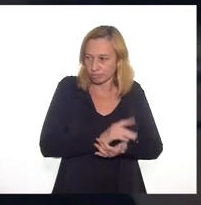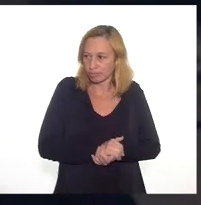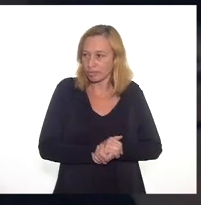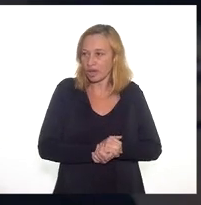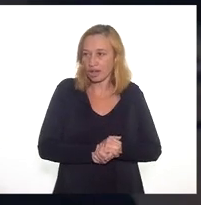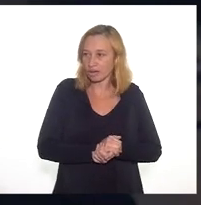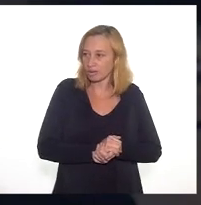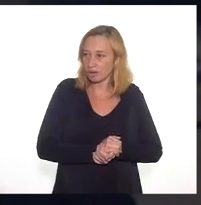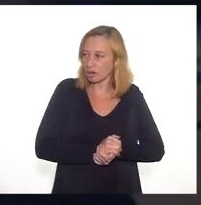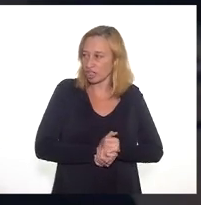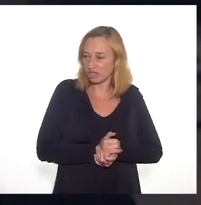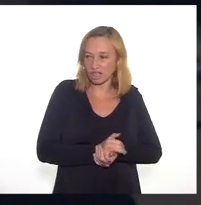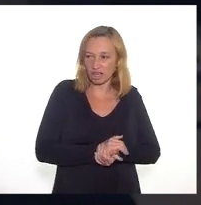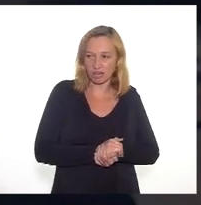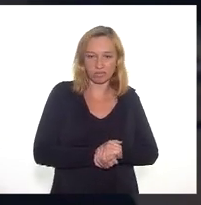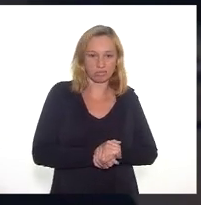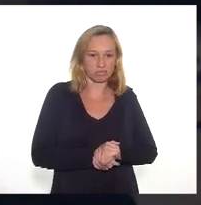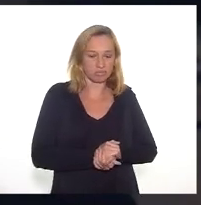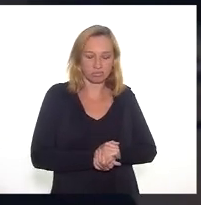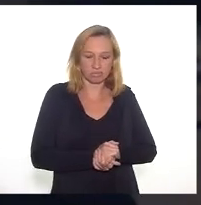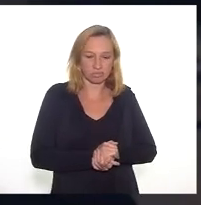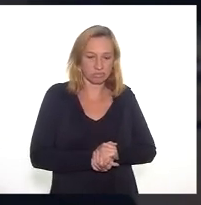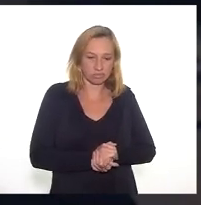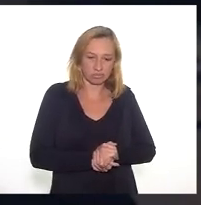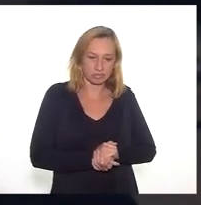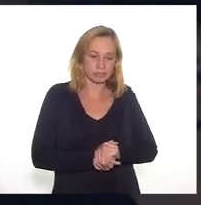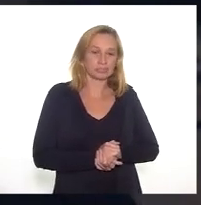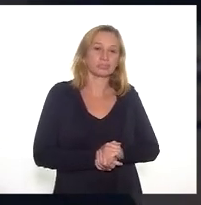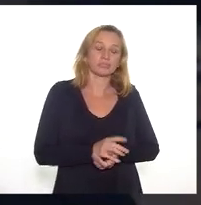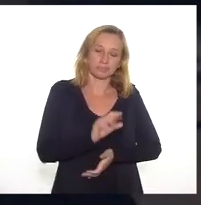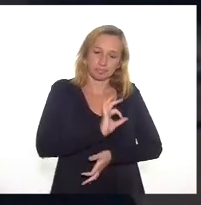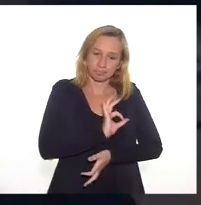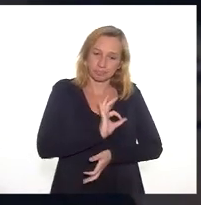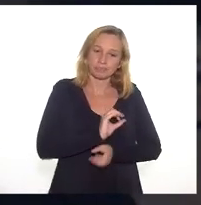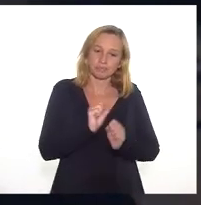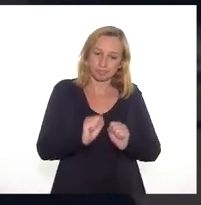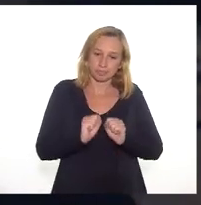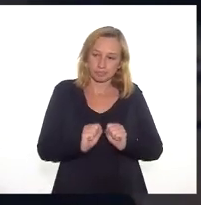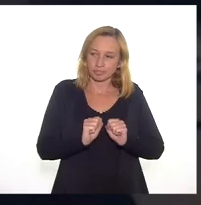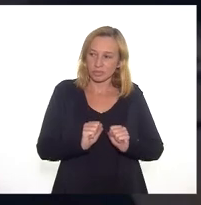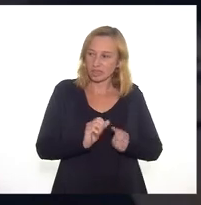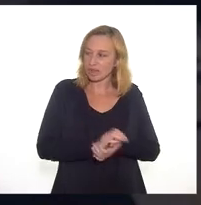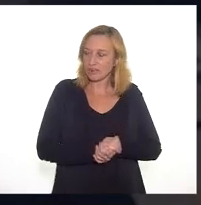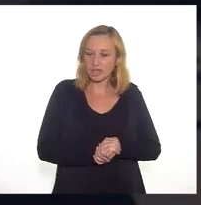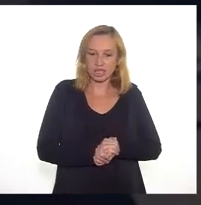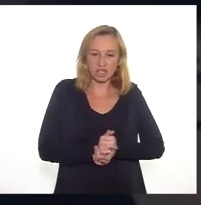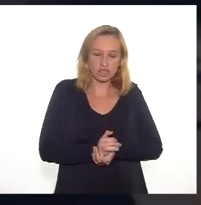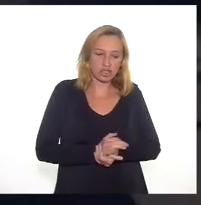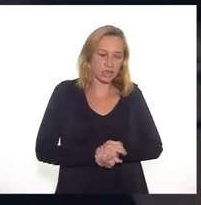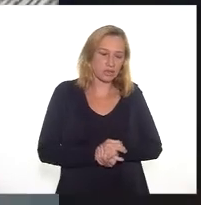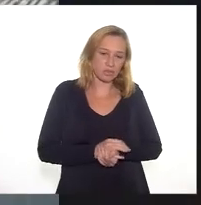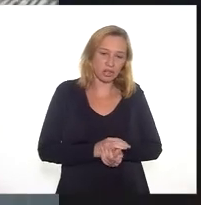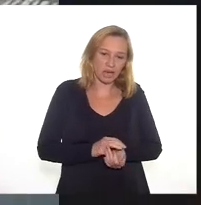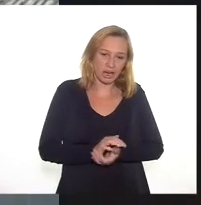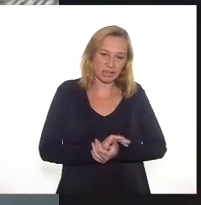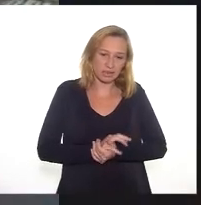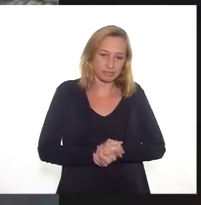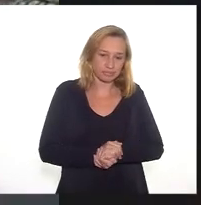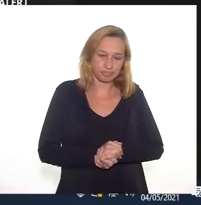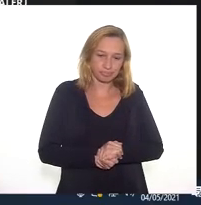que a polícia vai vender farda. Isso aí é um equívoco. É, a polícia pode vender camisas de malha, com a marca